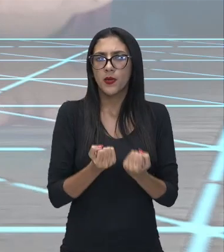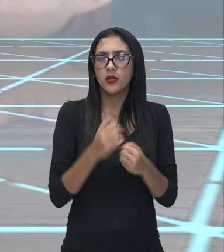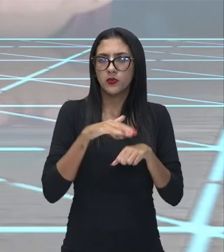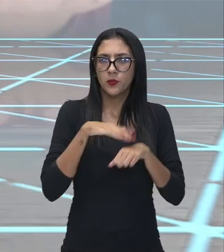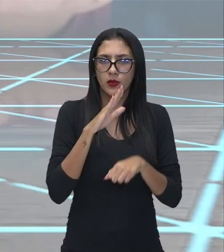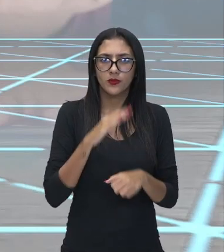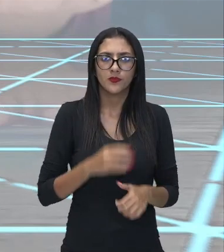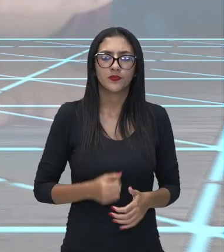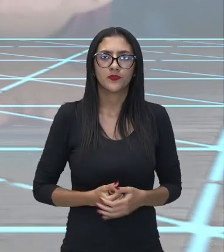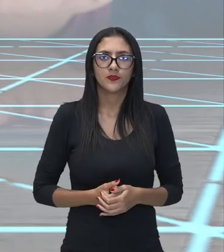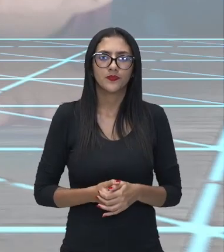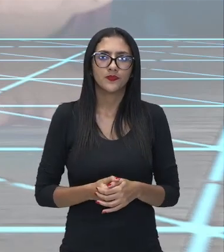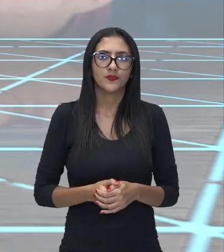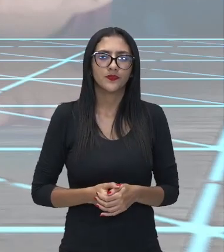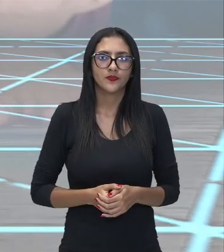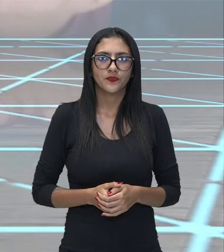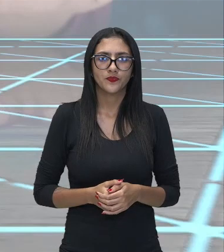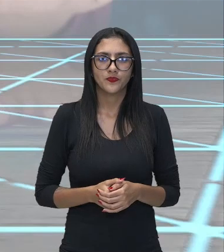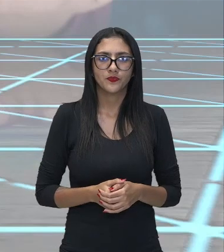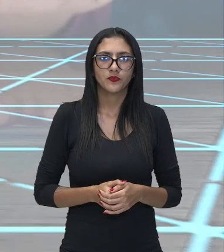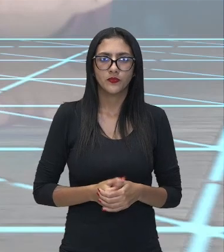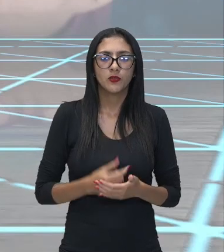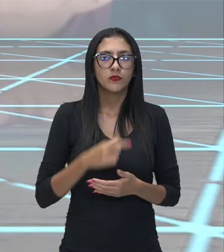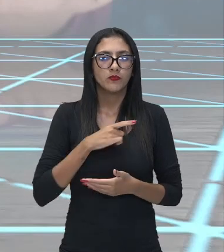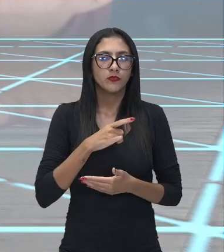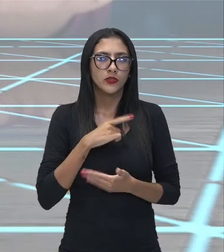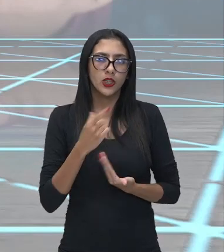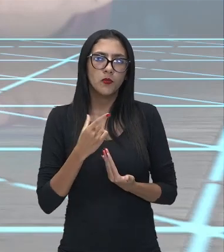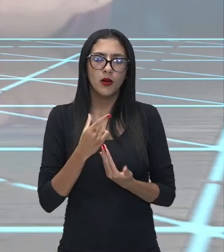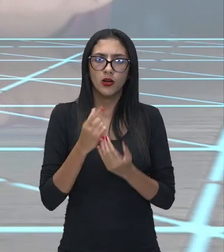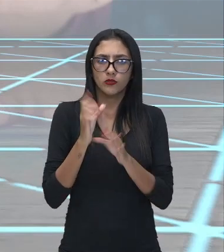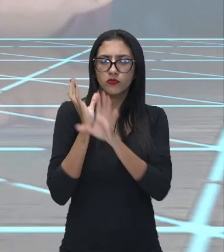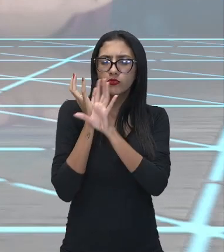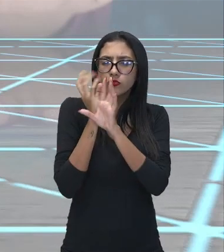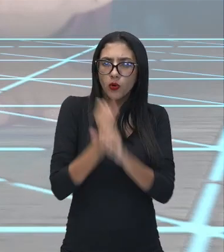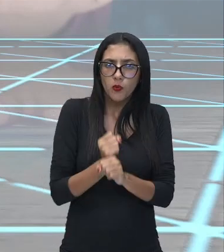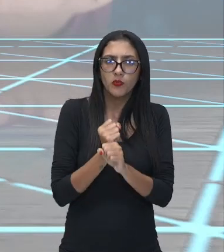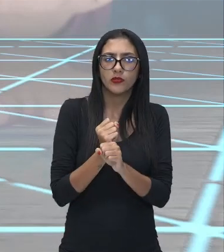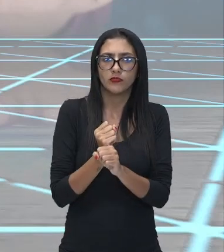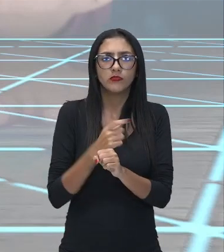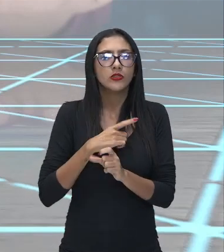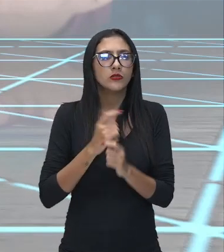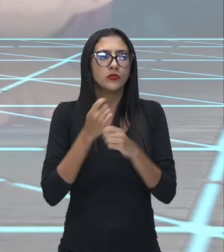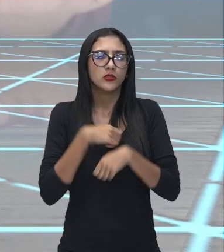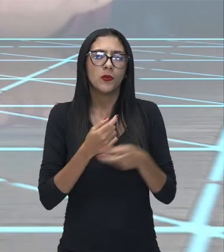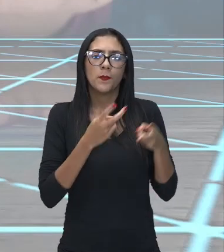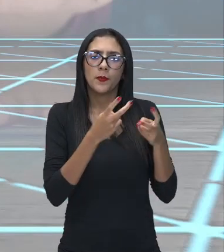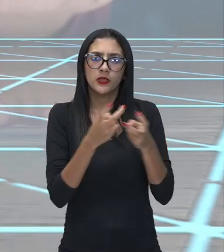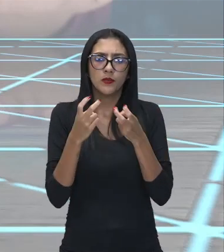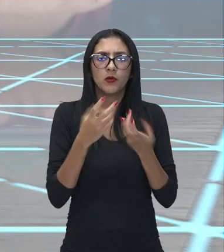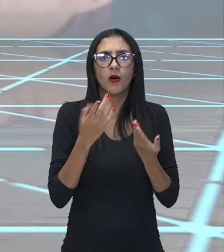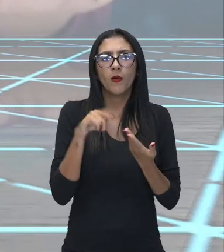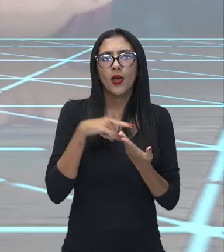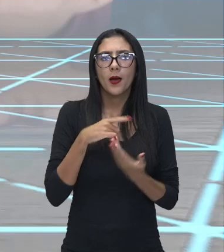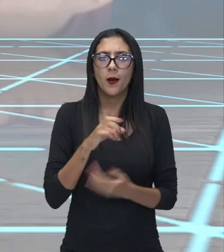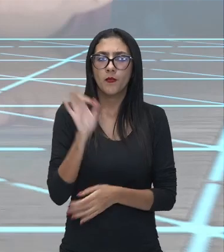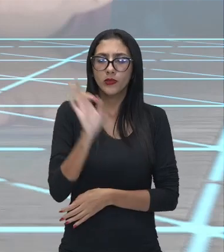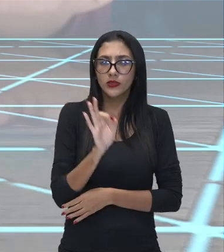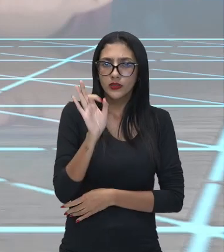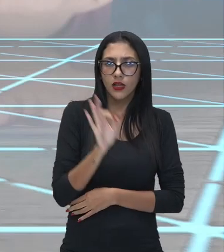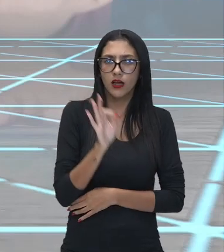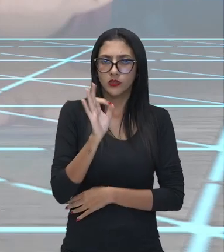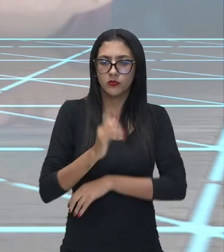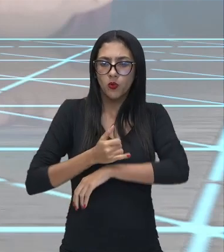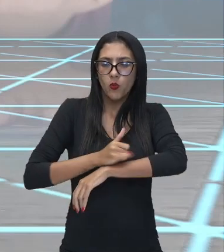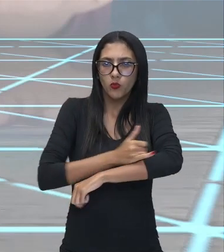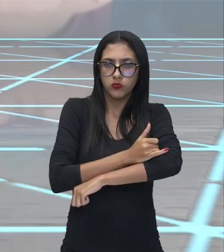nós temos aqui, comumente, um cálculo que é feito para que a gente consiga detectar qual é o grau de obesidade que esse indivíduo